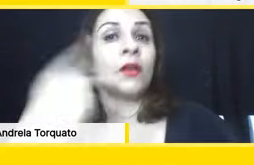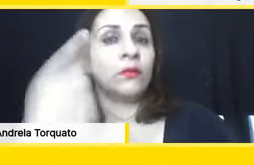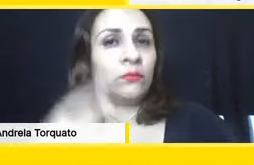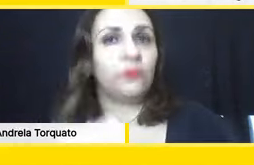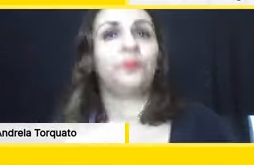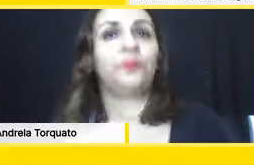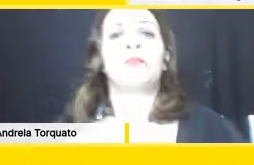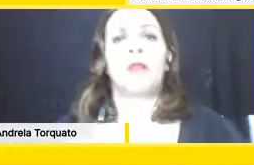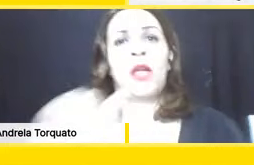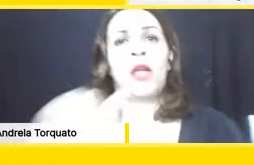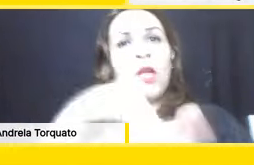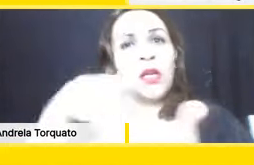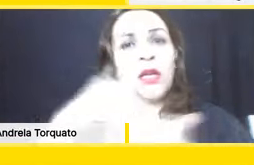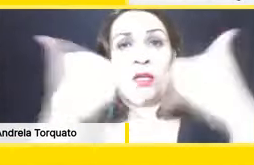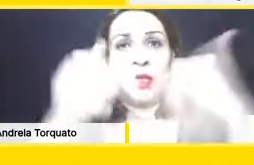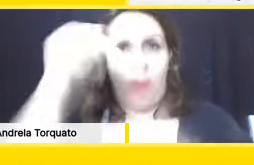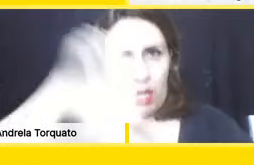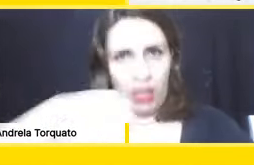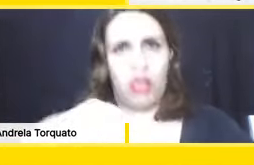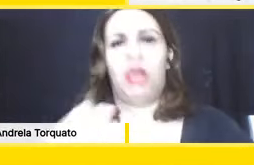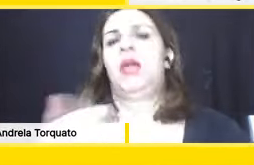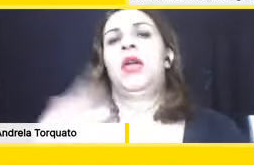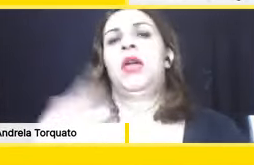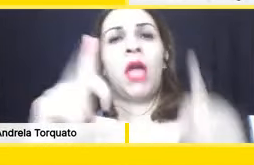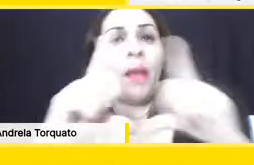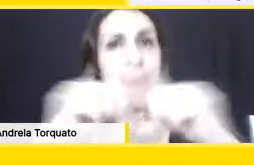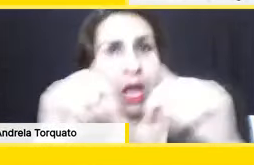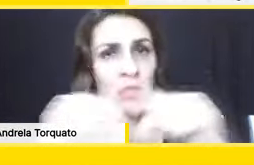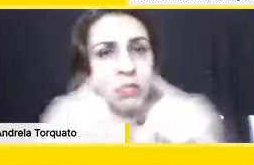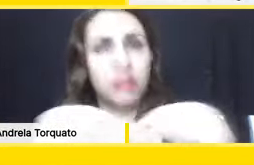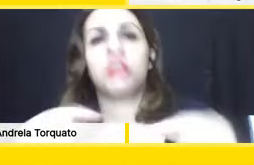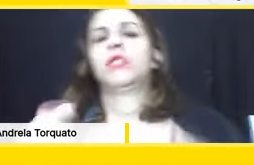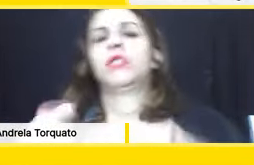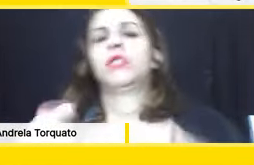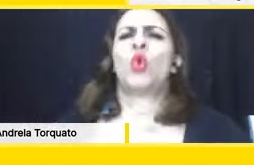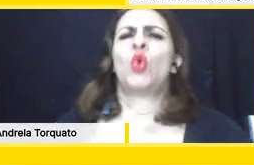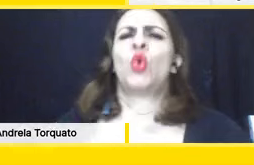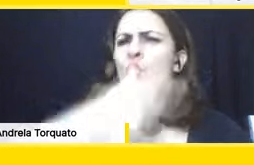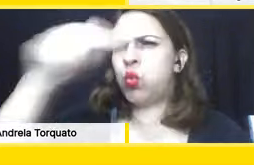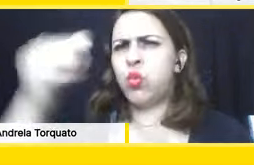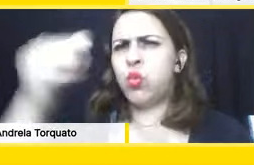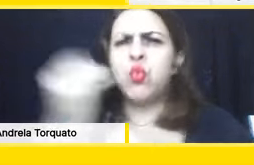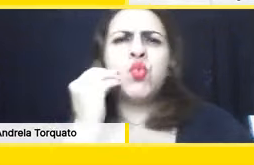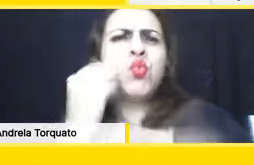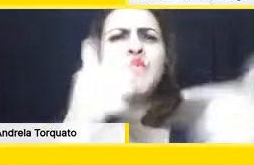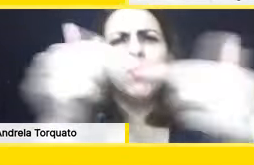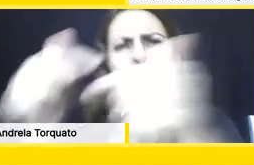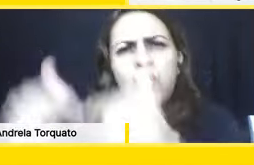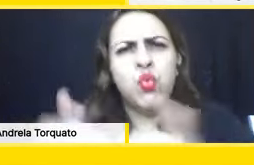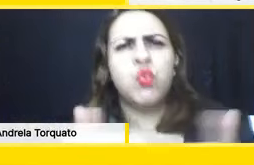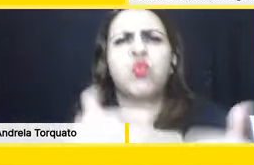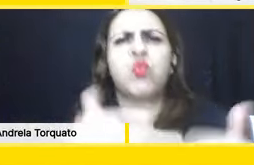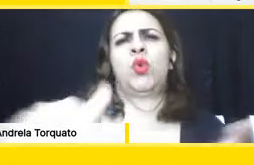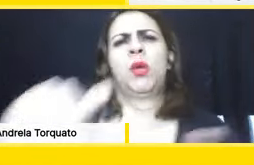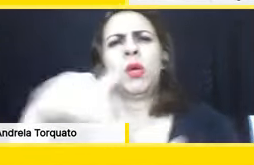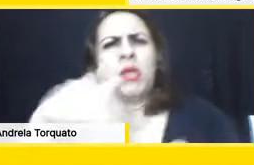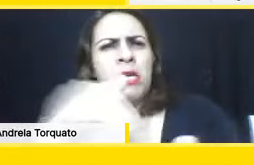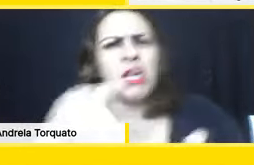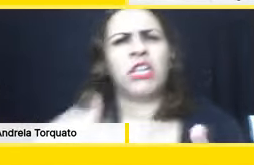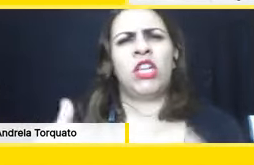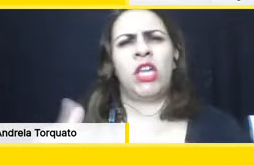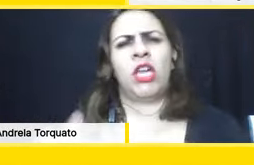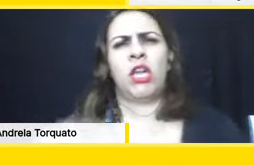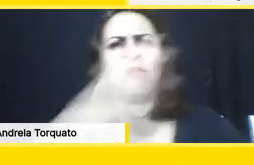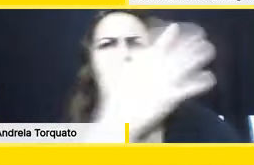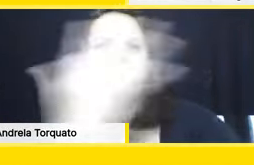cheguei a ser secretário de trabalho aqui em Brasília, passei por diversos órgãos, Secretaria de Meio Ambiente, Secretaria de Educação. Fui